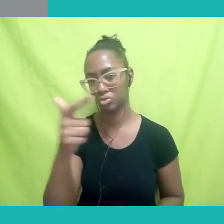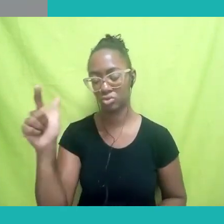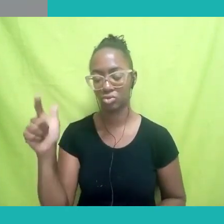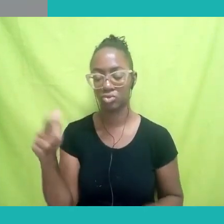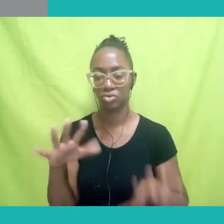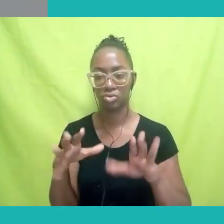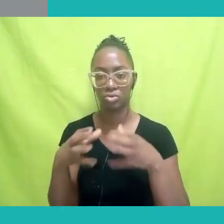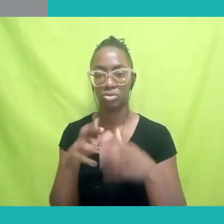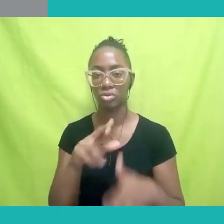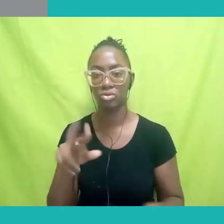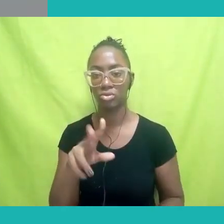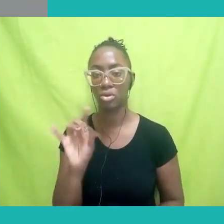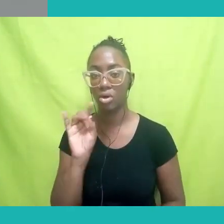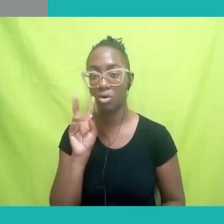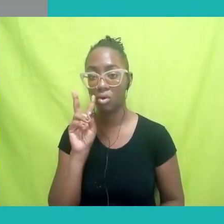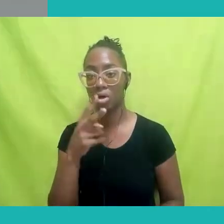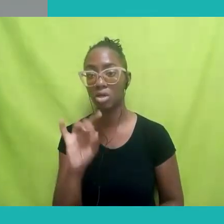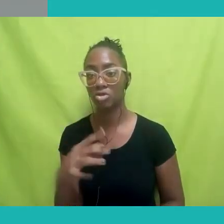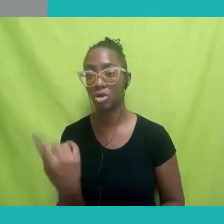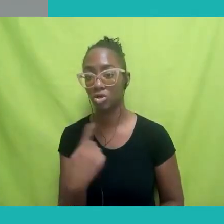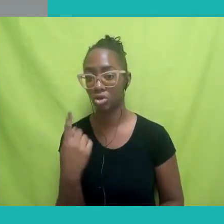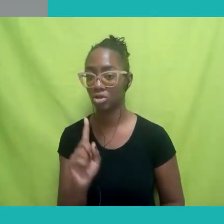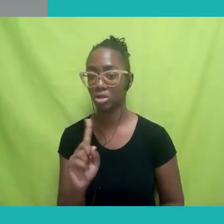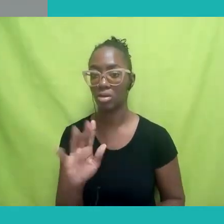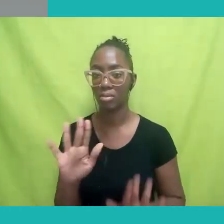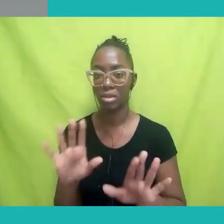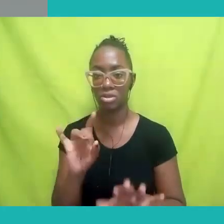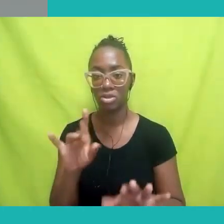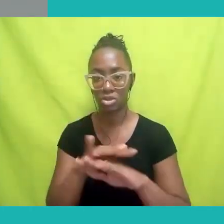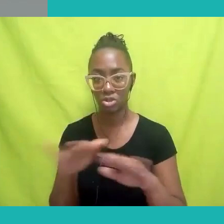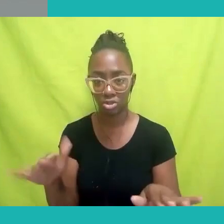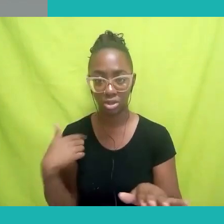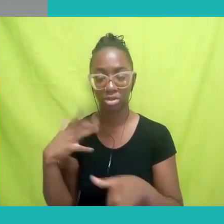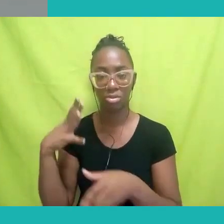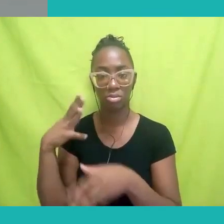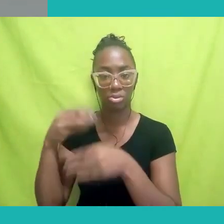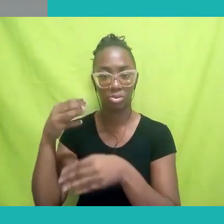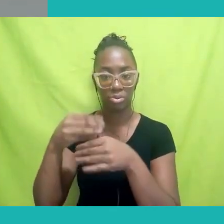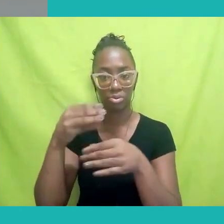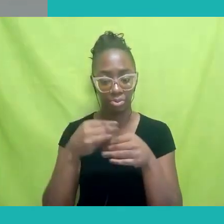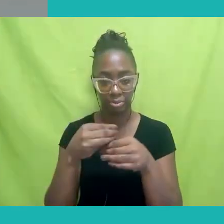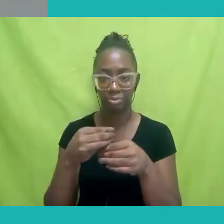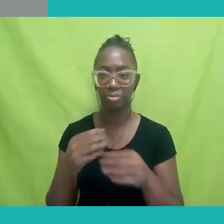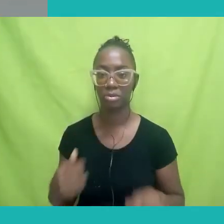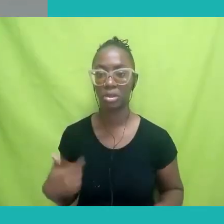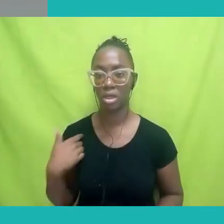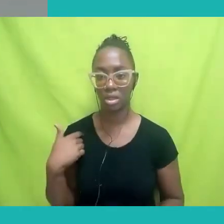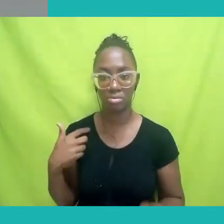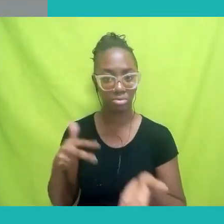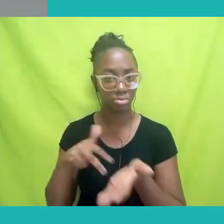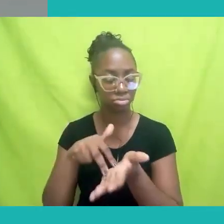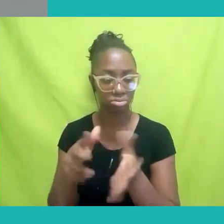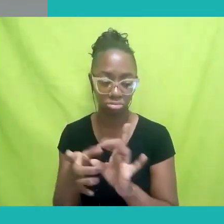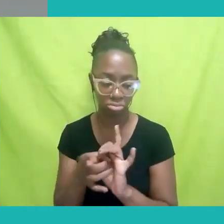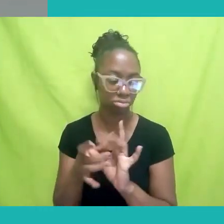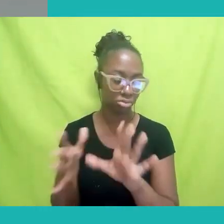não olhar apenas para nós, né? Bom, são essas considerações que eu gostaria de estar fazendo, né? Eu aí me coloco à disposição, né,